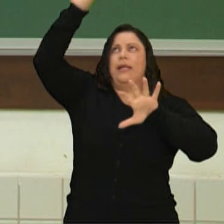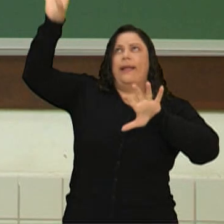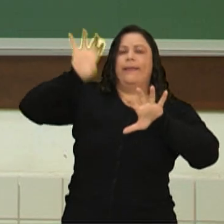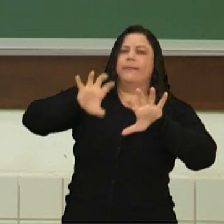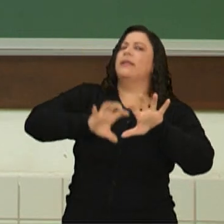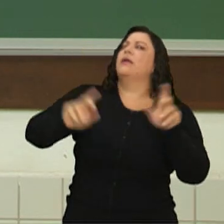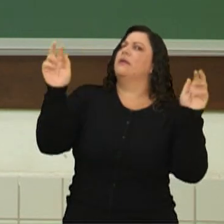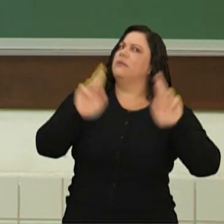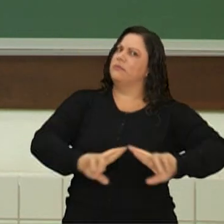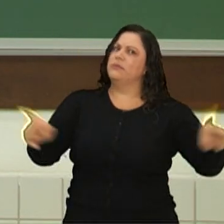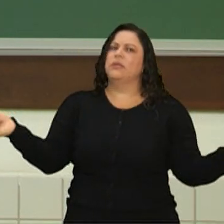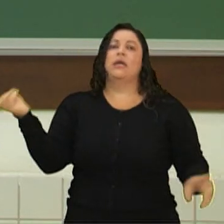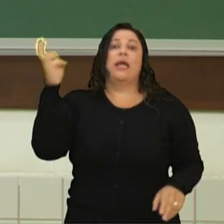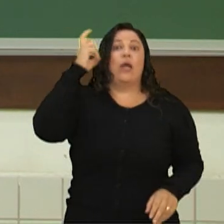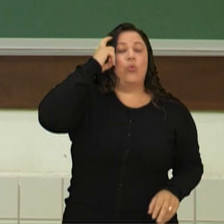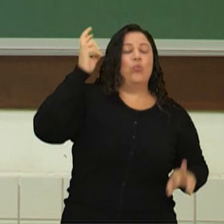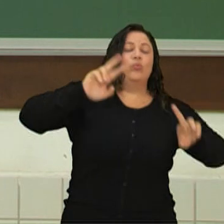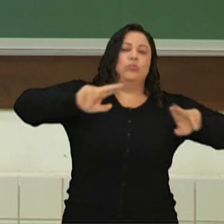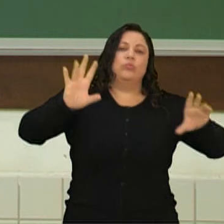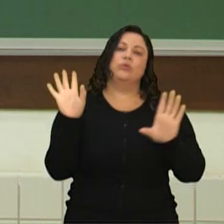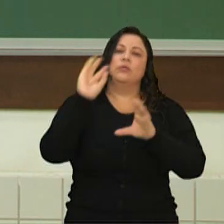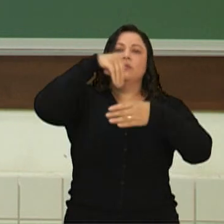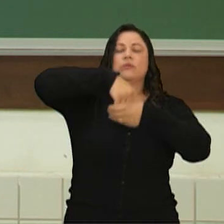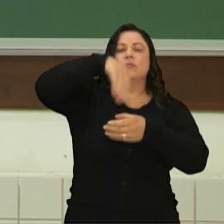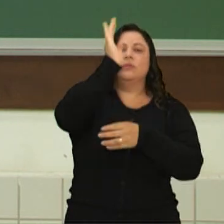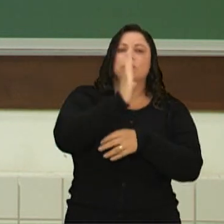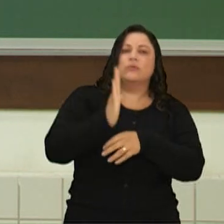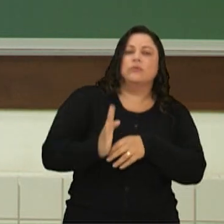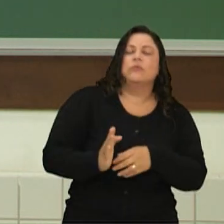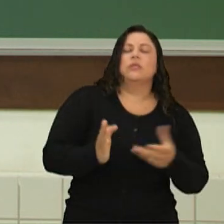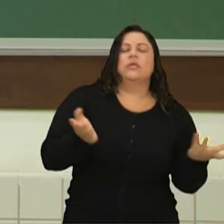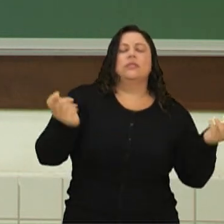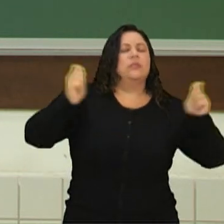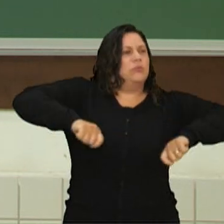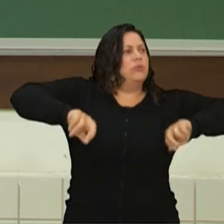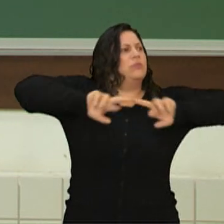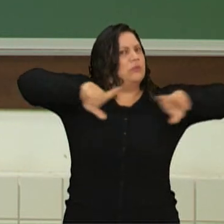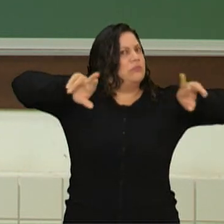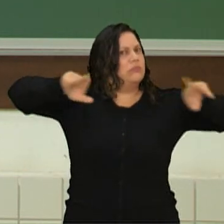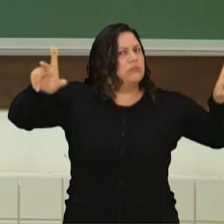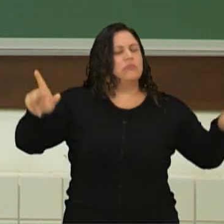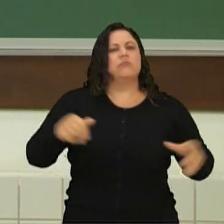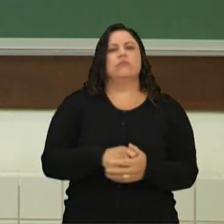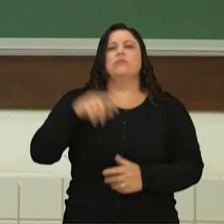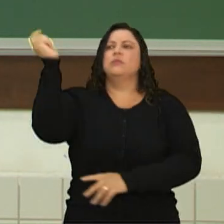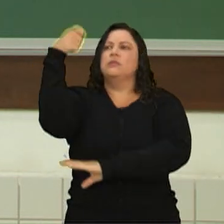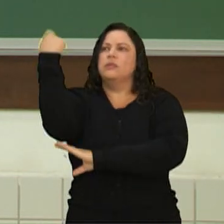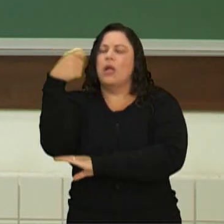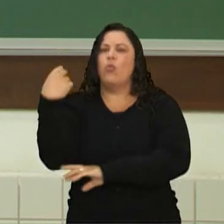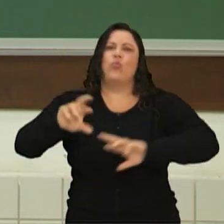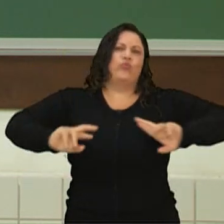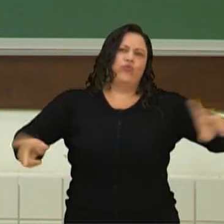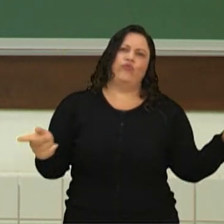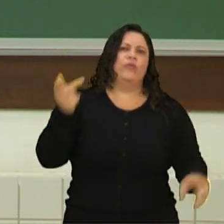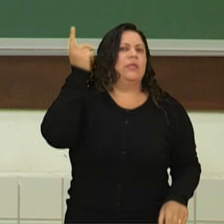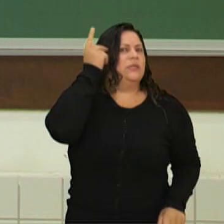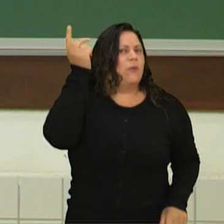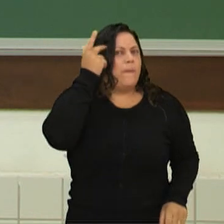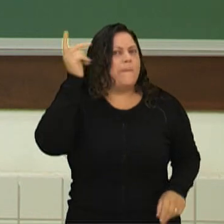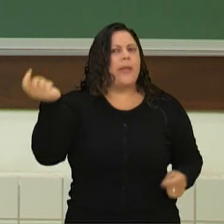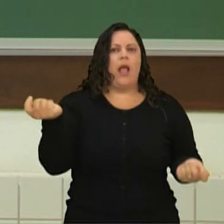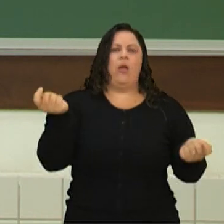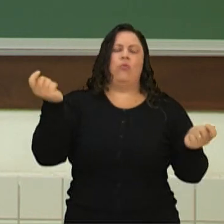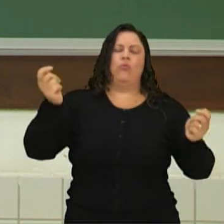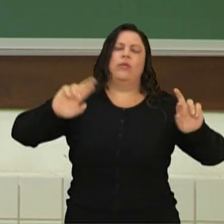cada cultura dentro do mesmo país pode ter diferenças, O gaúcho é diferente do paulista, Diferente do